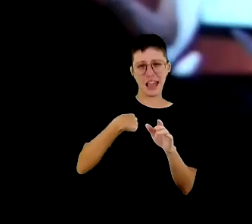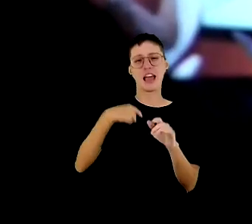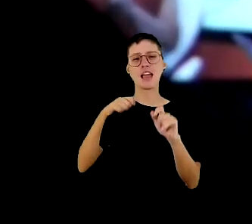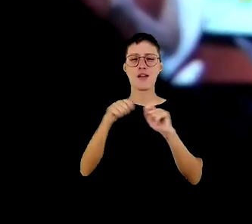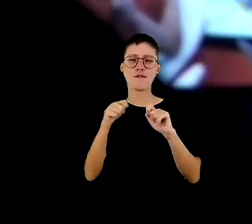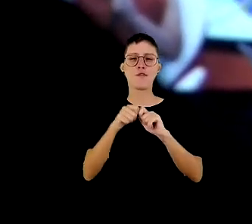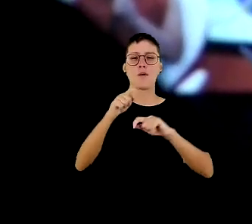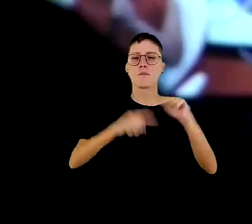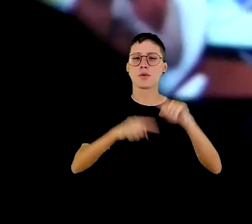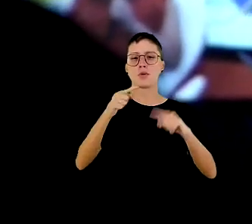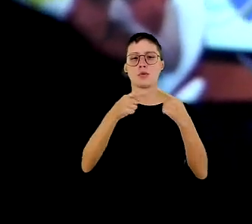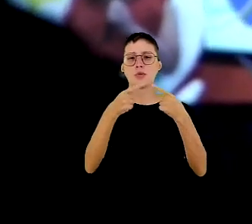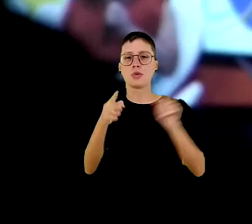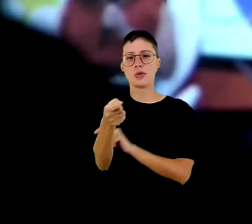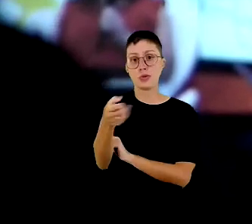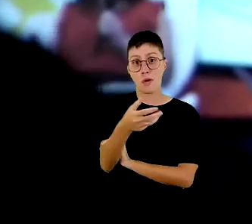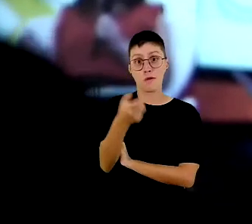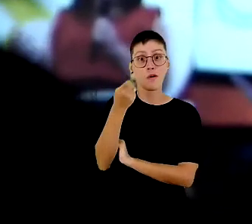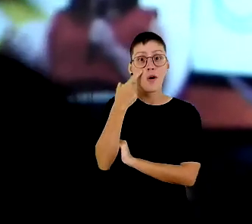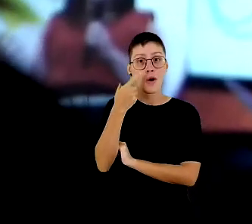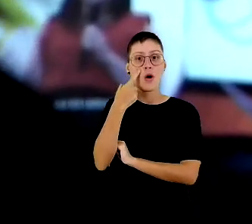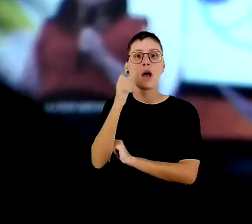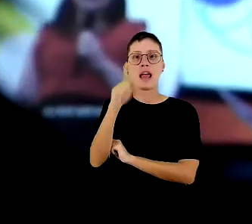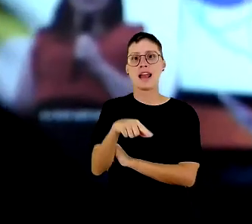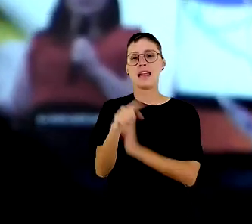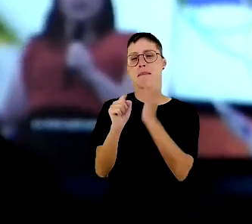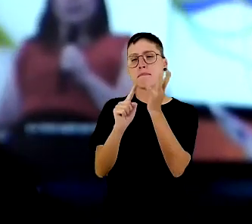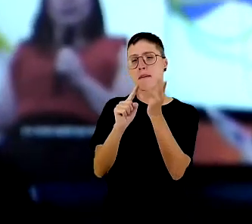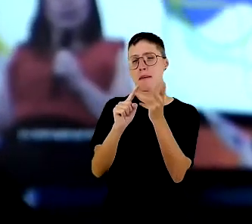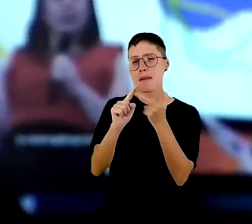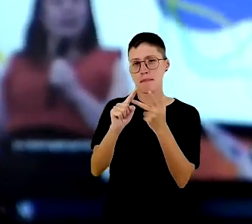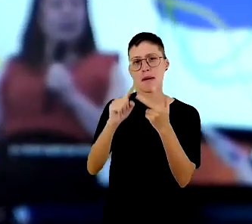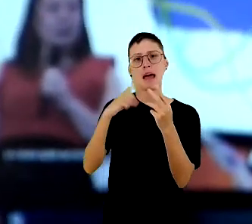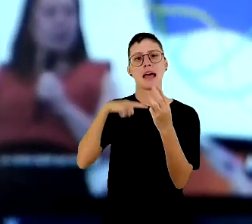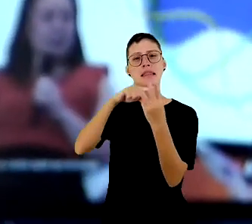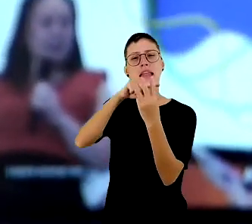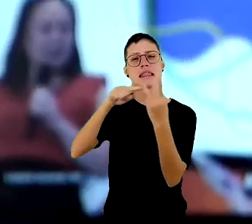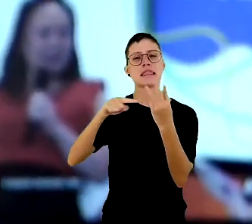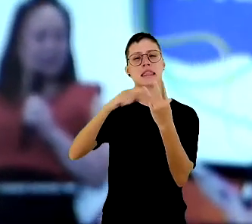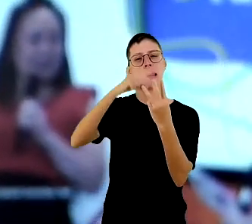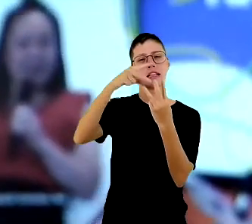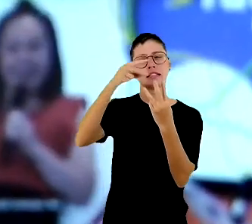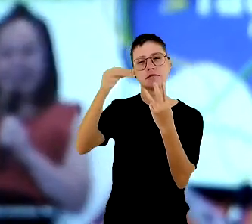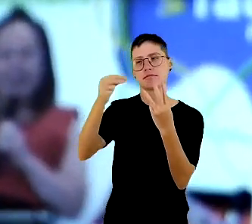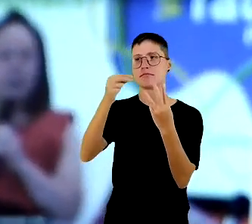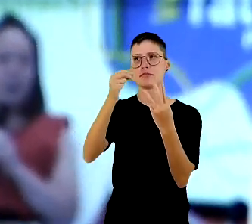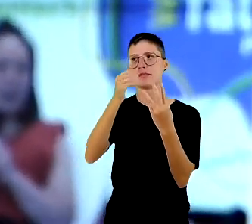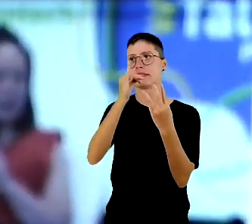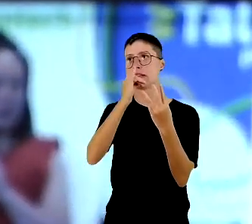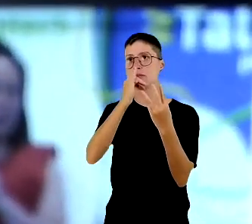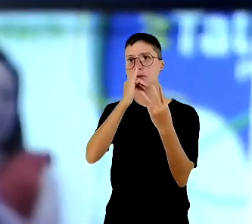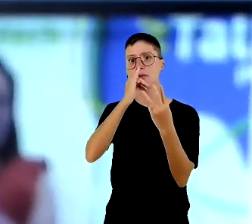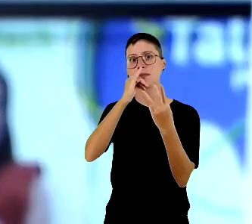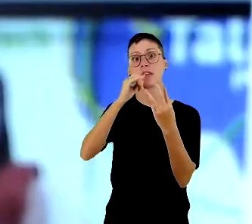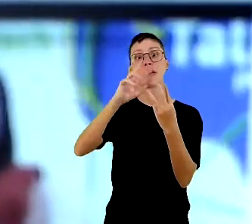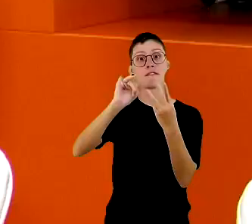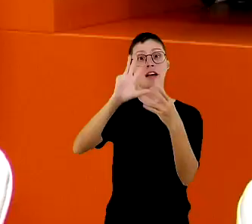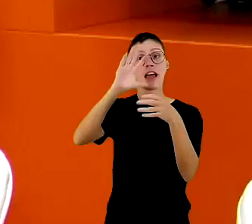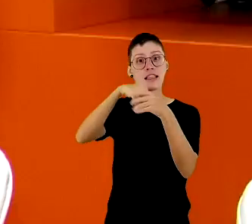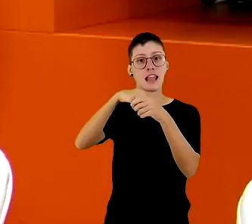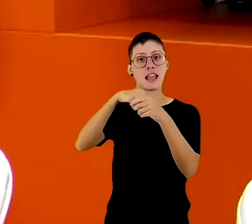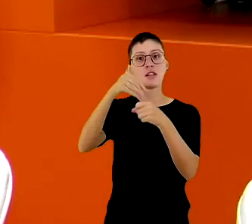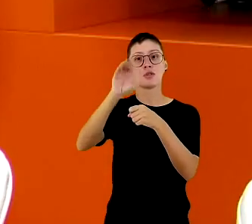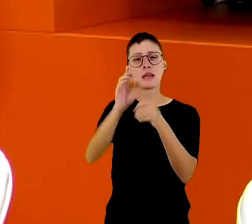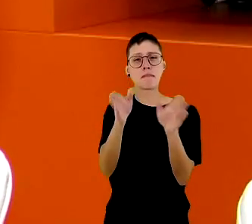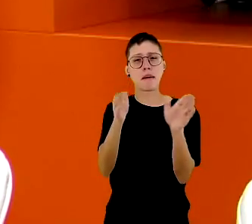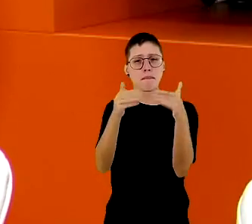olha, ele vai ser de fio a pavio, ele vai ter 3 lacinhos, né? Ele vai ter 10 caixinhas, para quê?